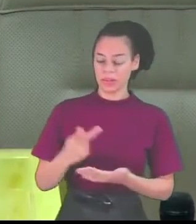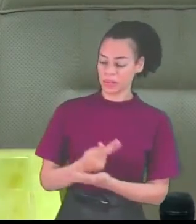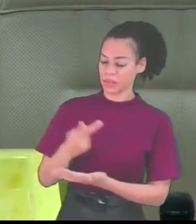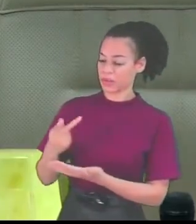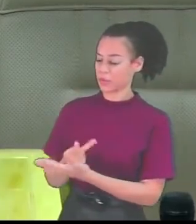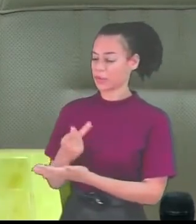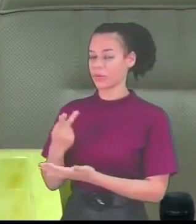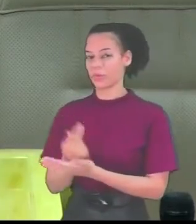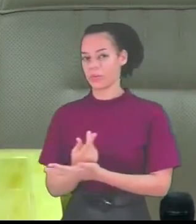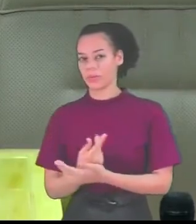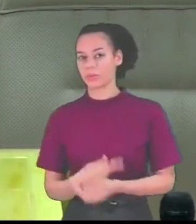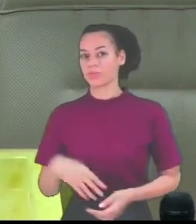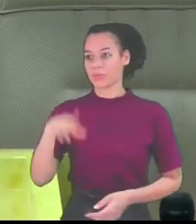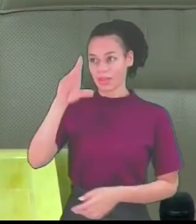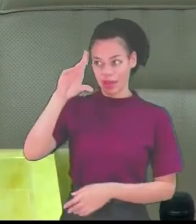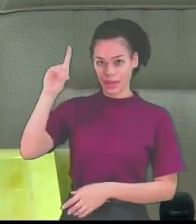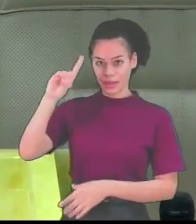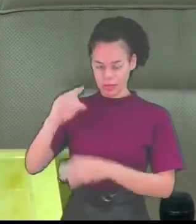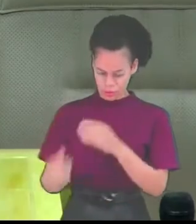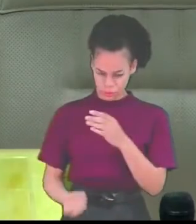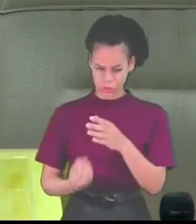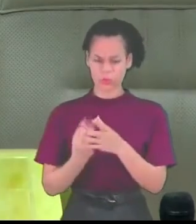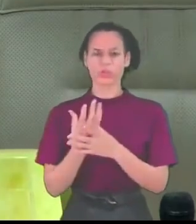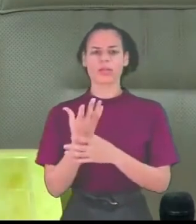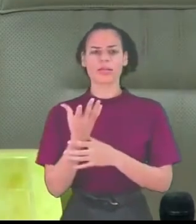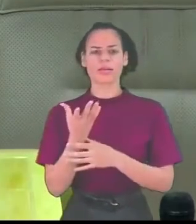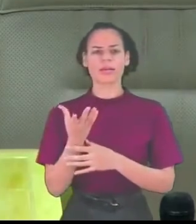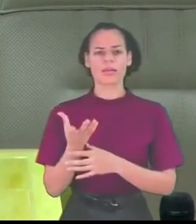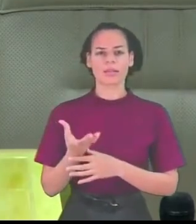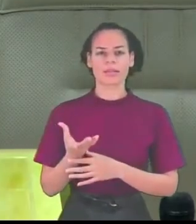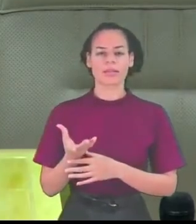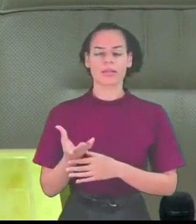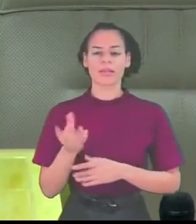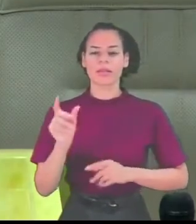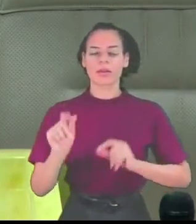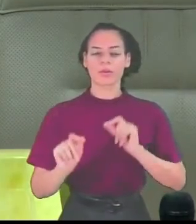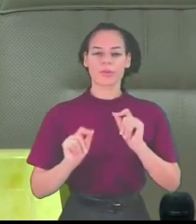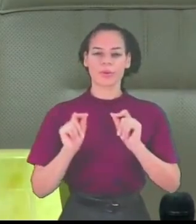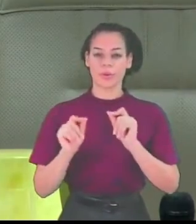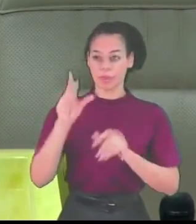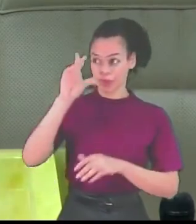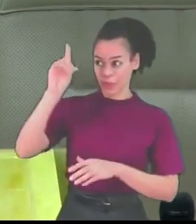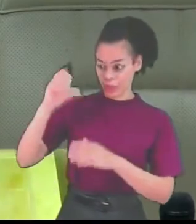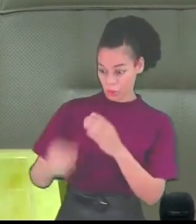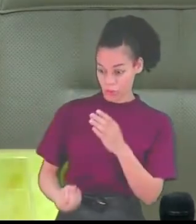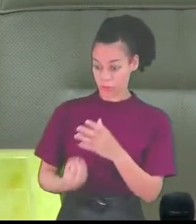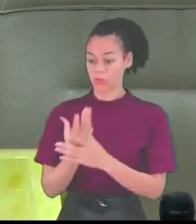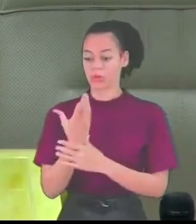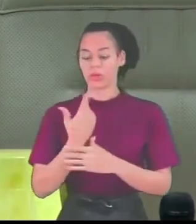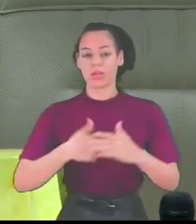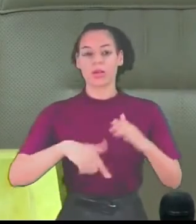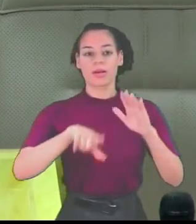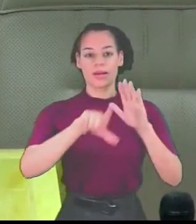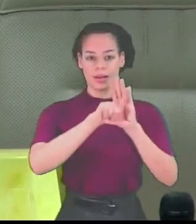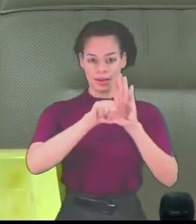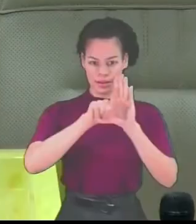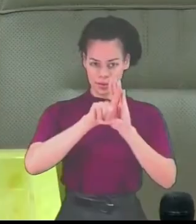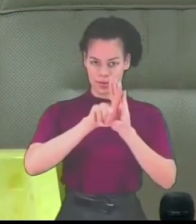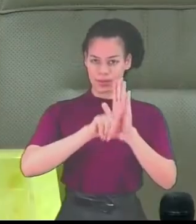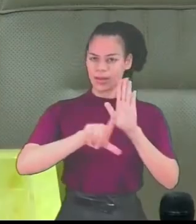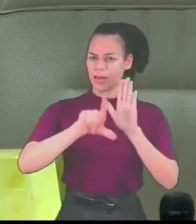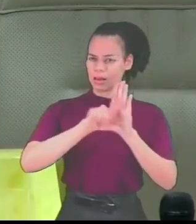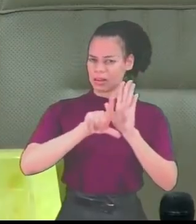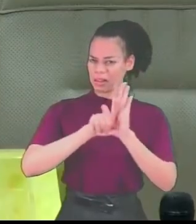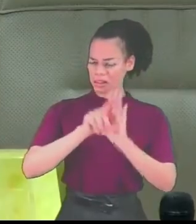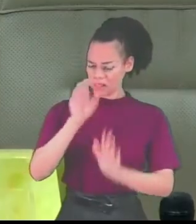aí Deus vai criar um mecanismo a princípio Deus cria uma lei uma